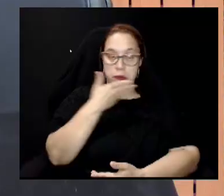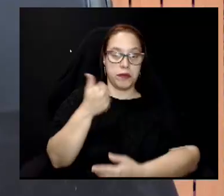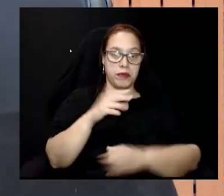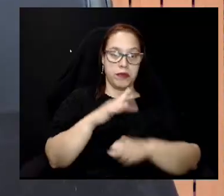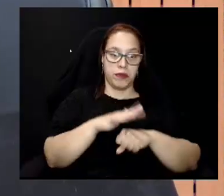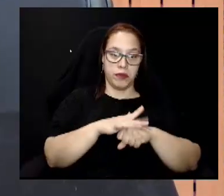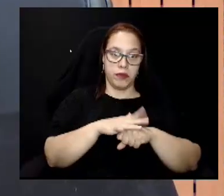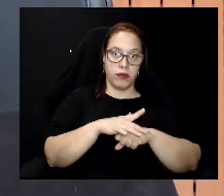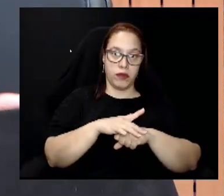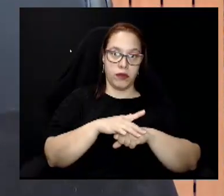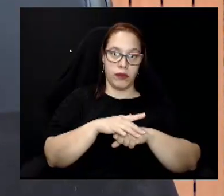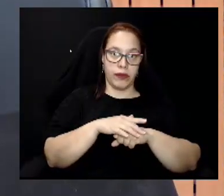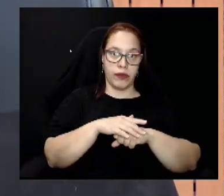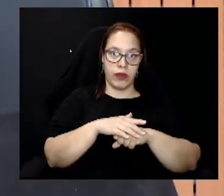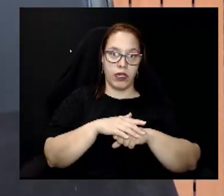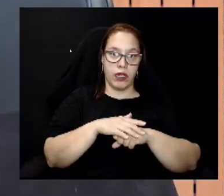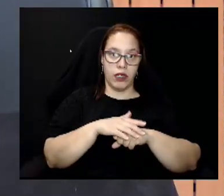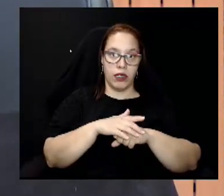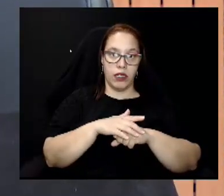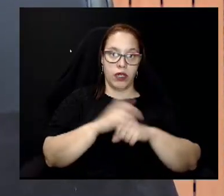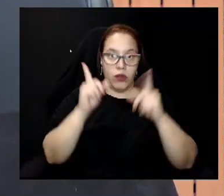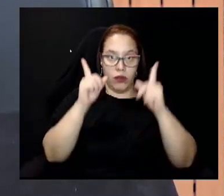ficando cada vez mais desafiadora.